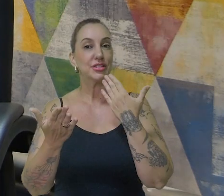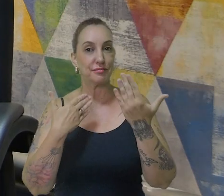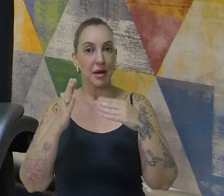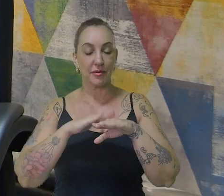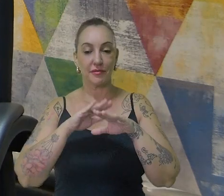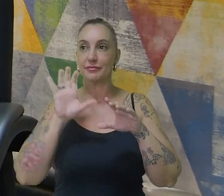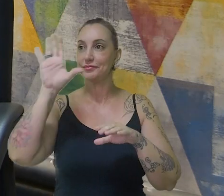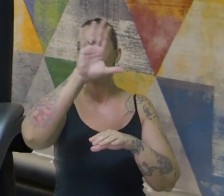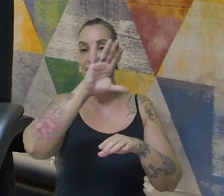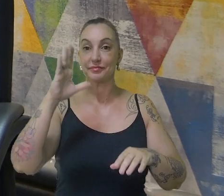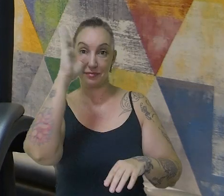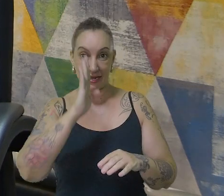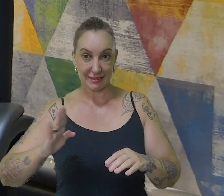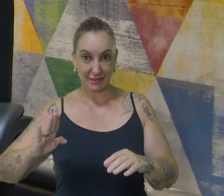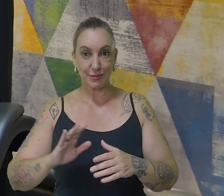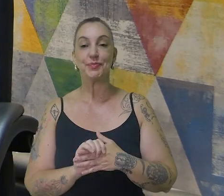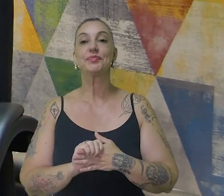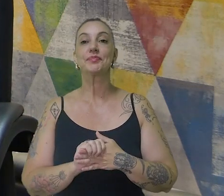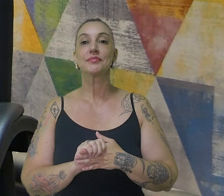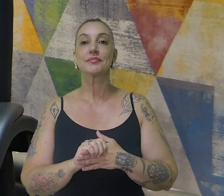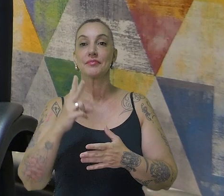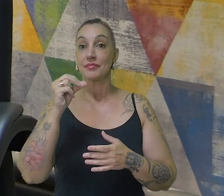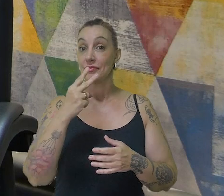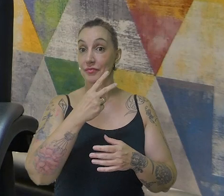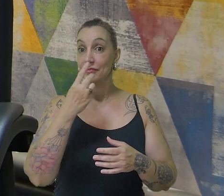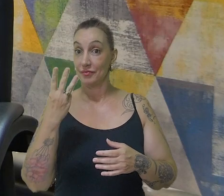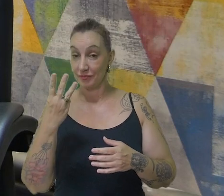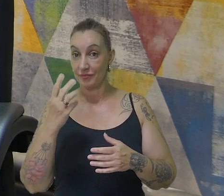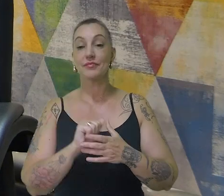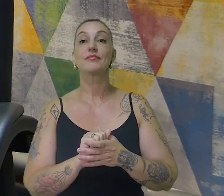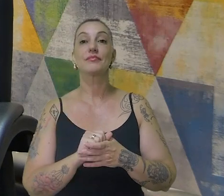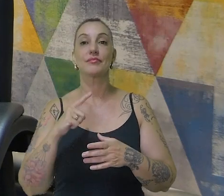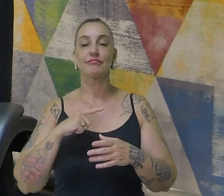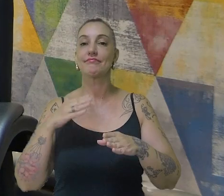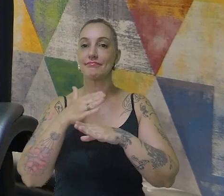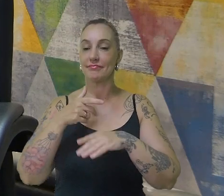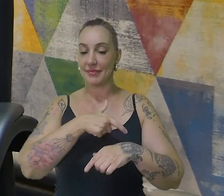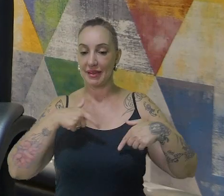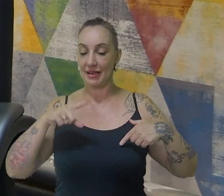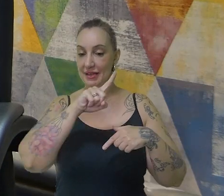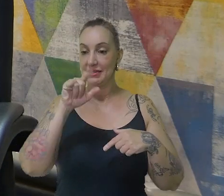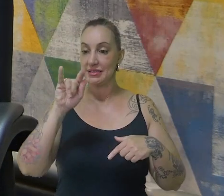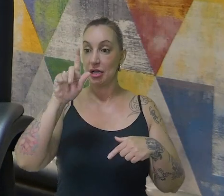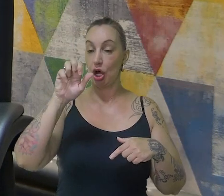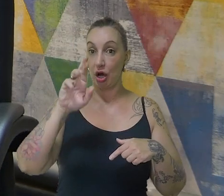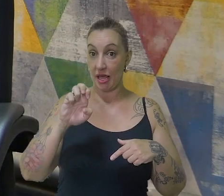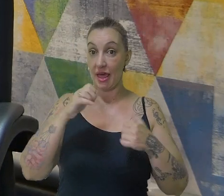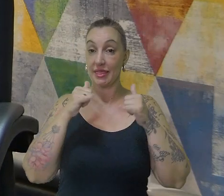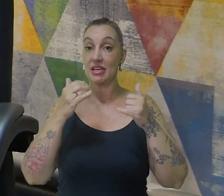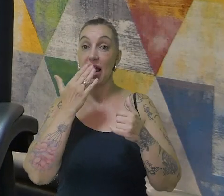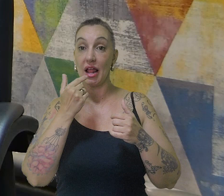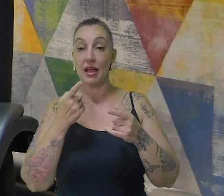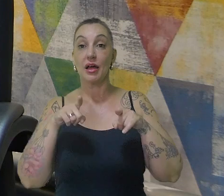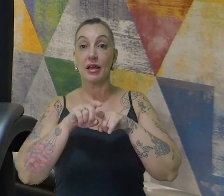a gente realizou em várias cidades do Brasil a edição de 2023 do curto circuito teve patrocínio da Zilor energia e alimentos